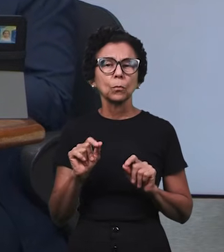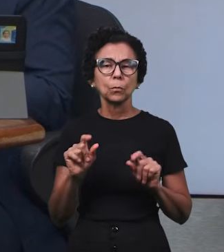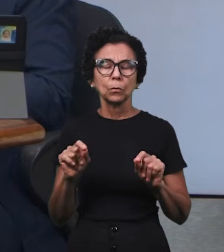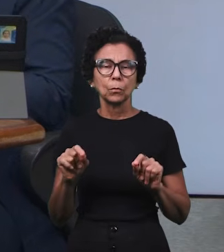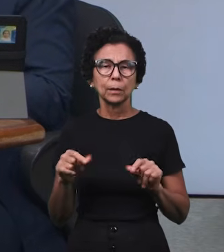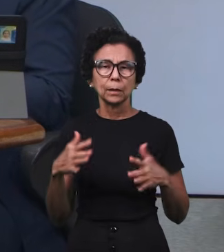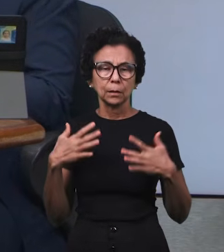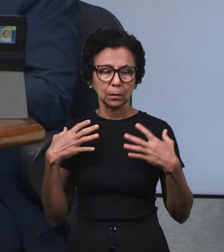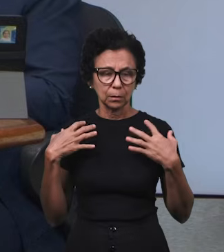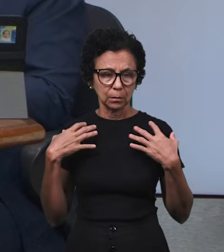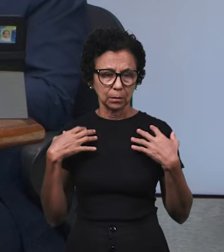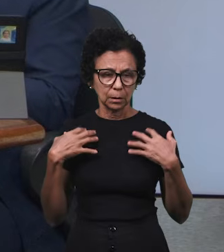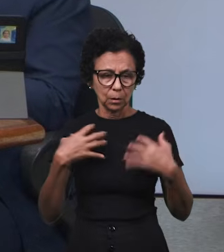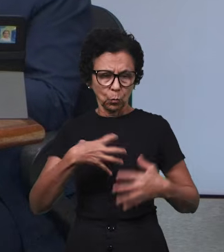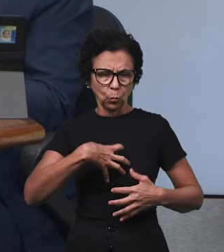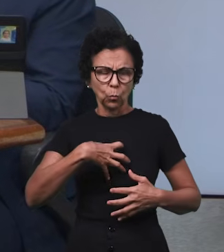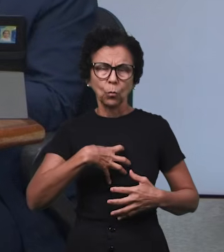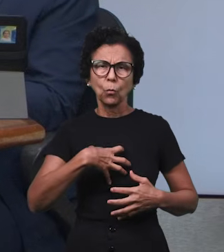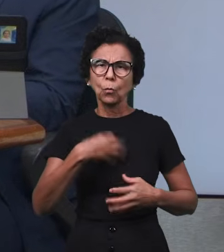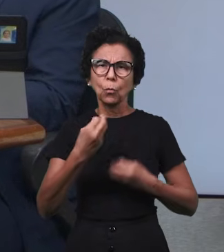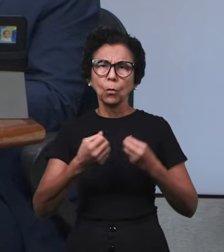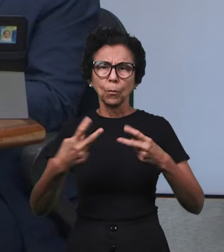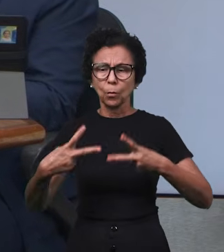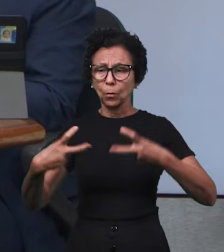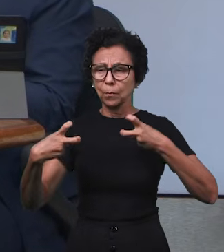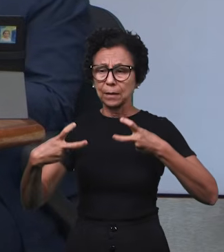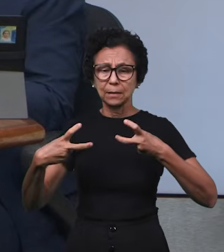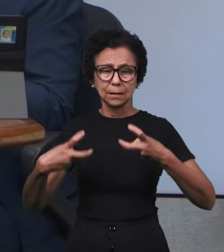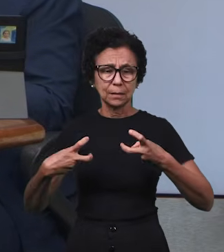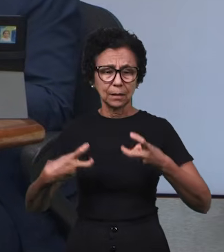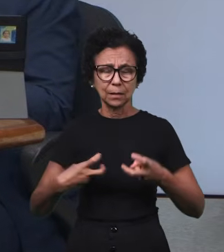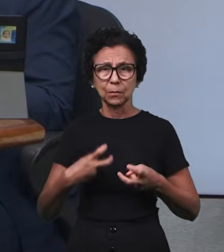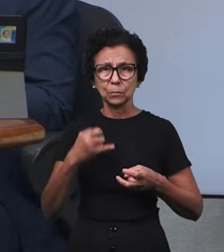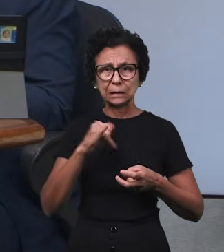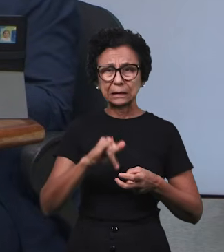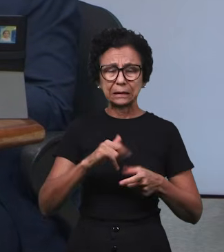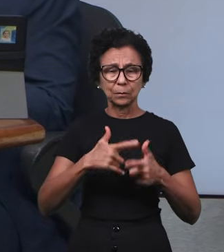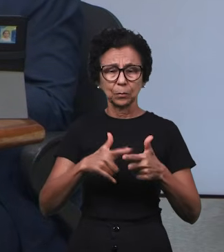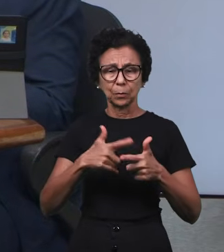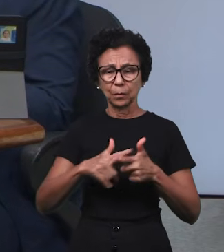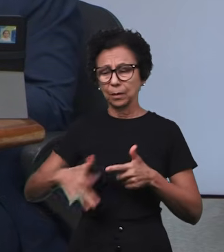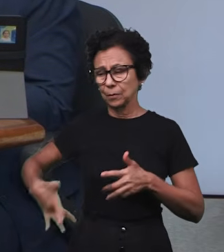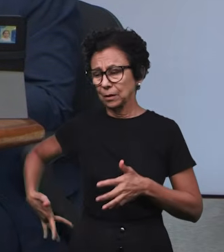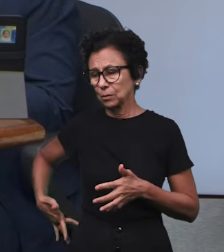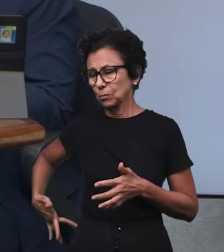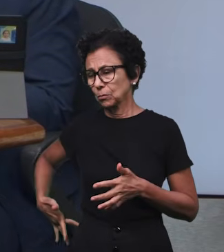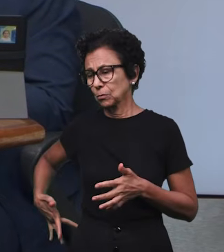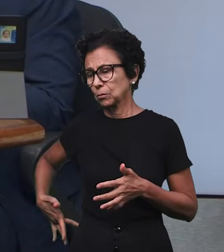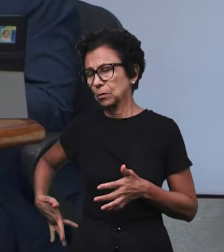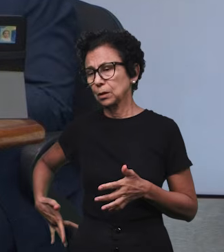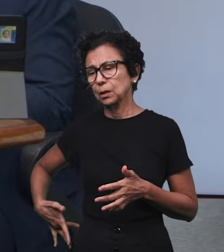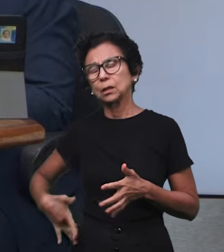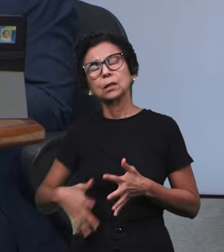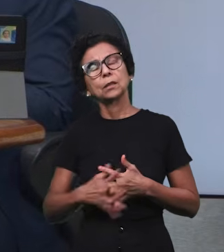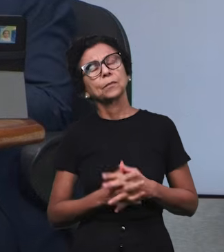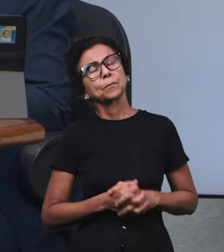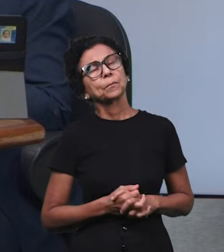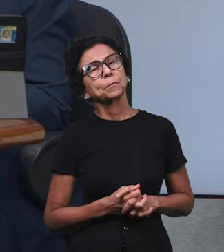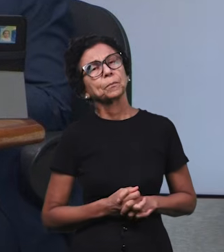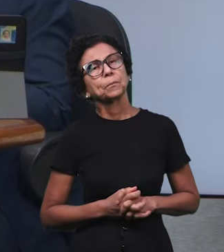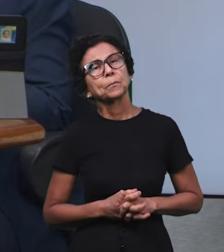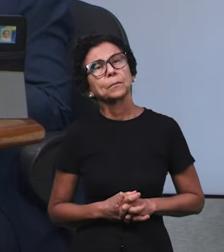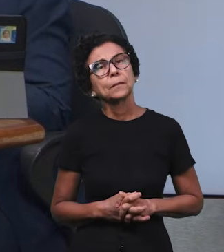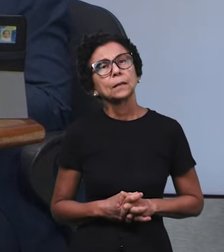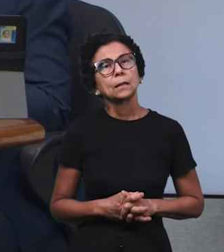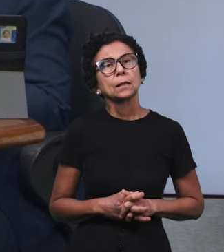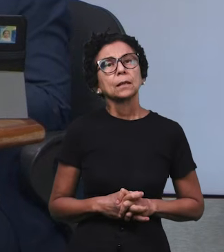que o nosso telespectador pode identificar em si ou em familiares que possa acender esse alerta aí que ele pode estar